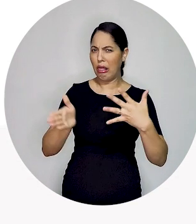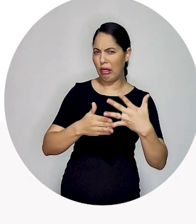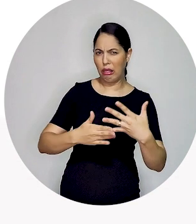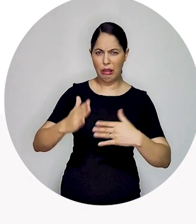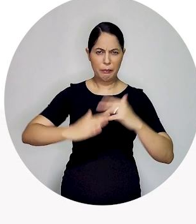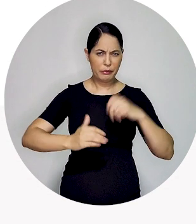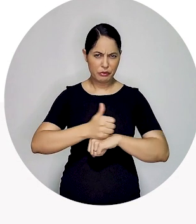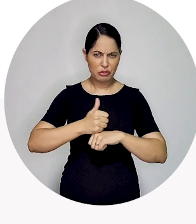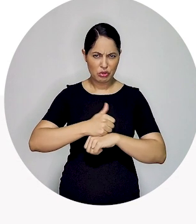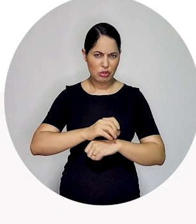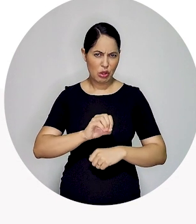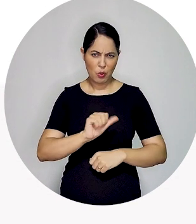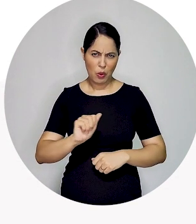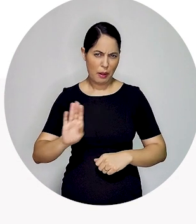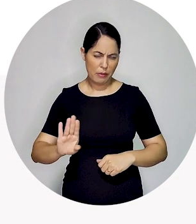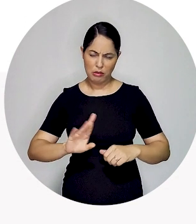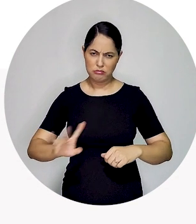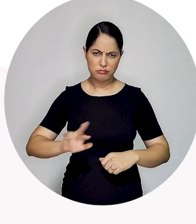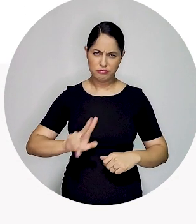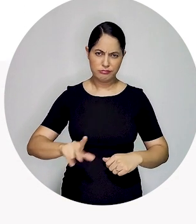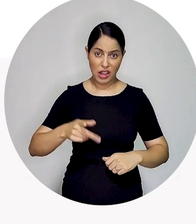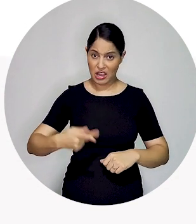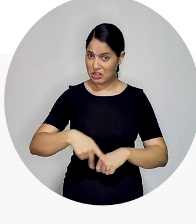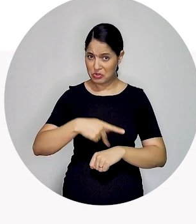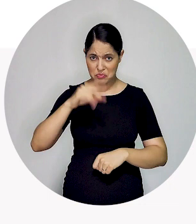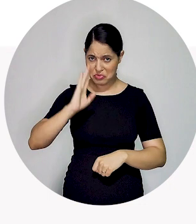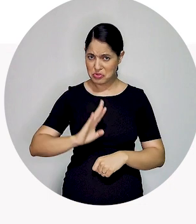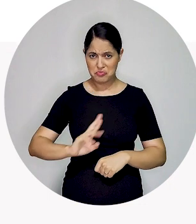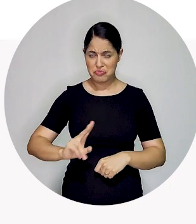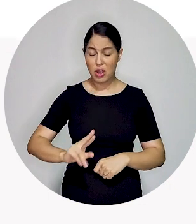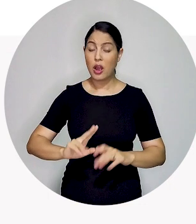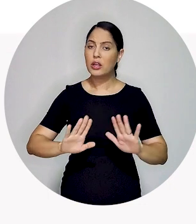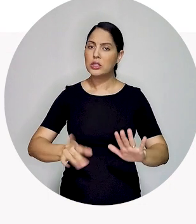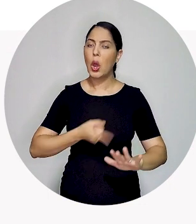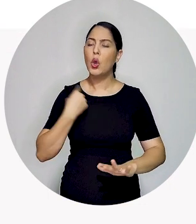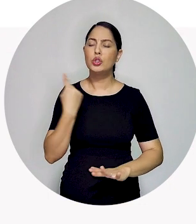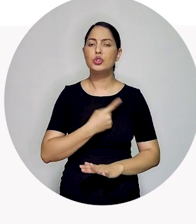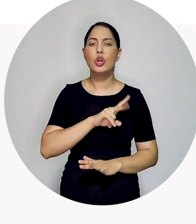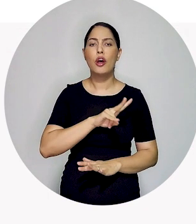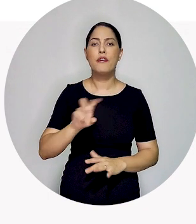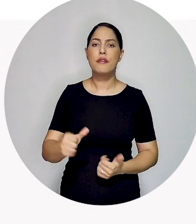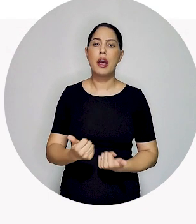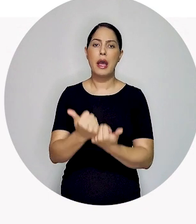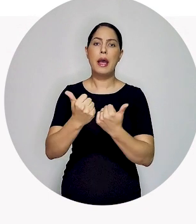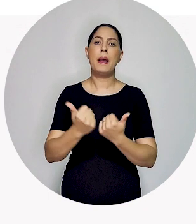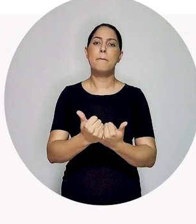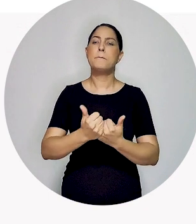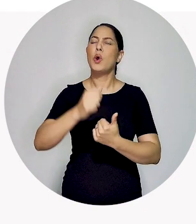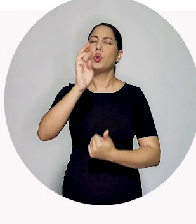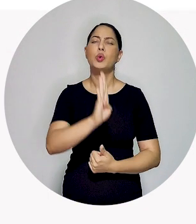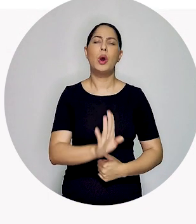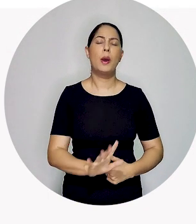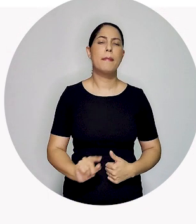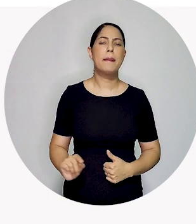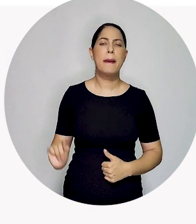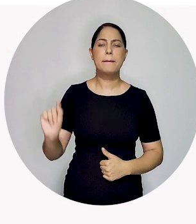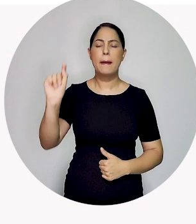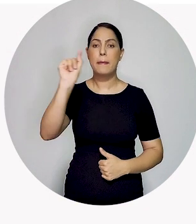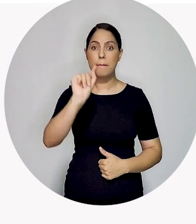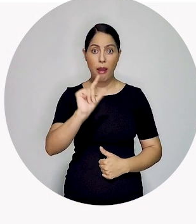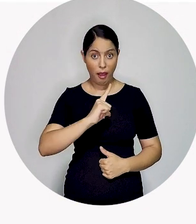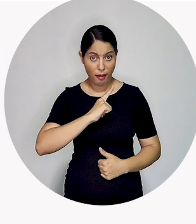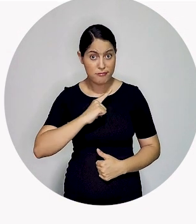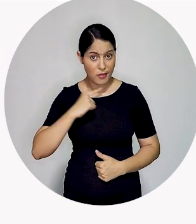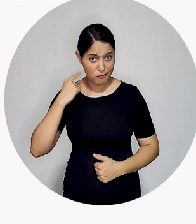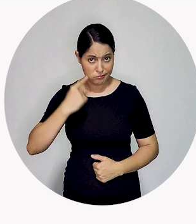de primeira ou de segunda classes no Brasil. Vamos desencastelar o Conselho Federal da OAB e levá-lo a cada canto do